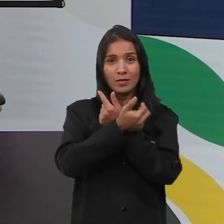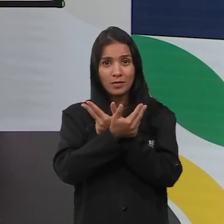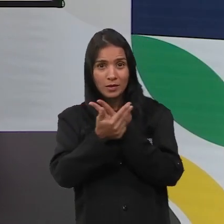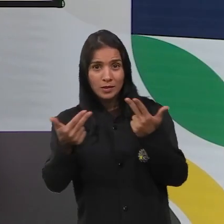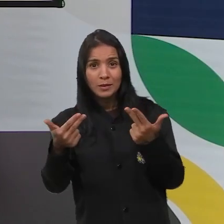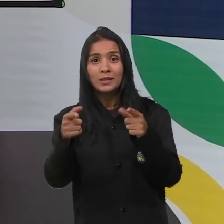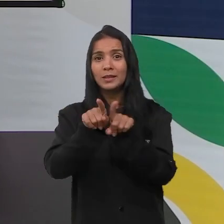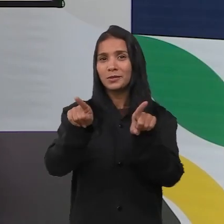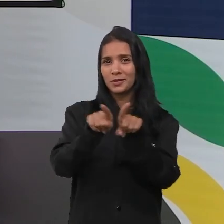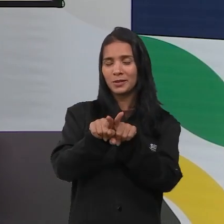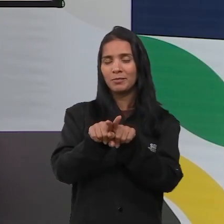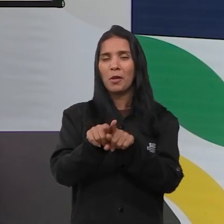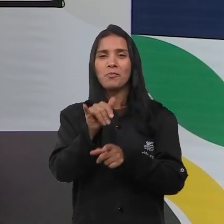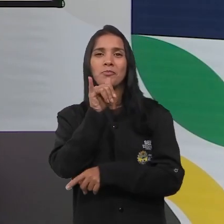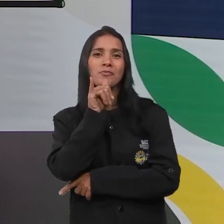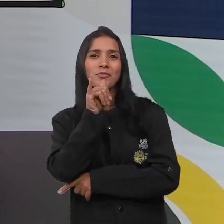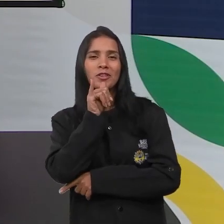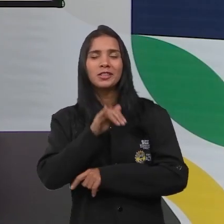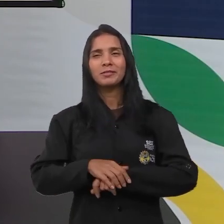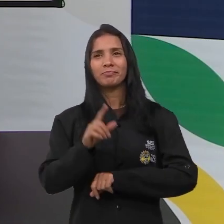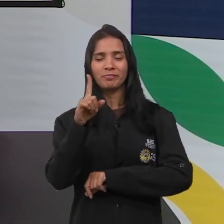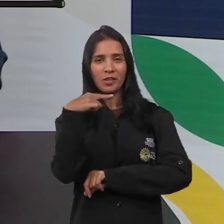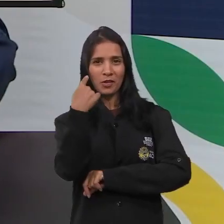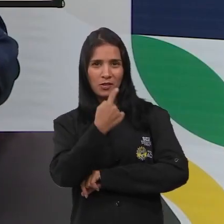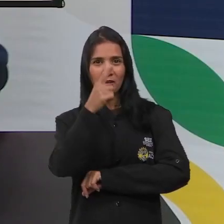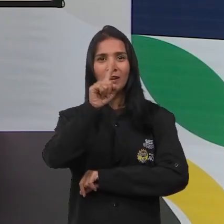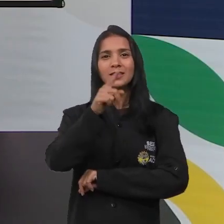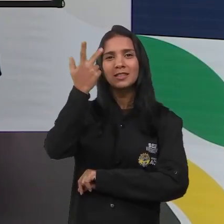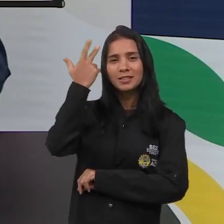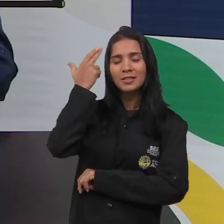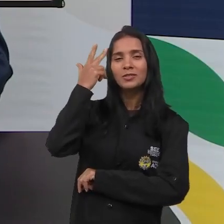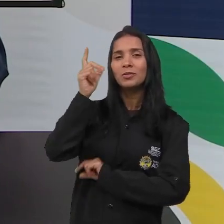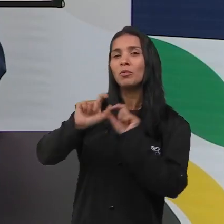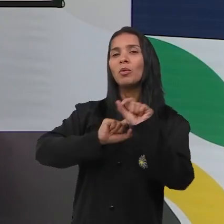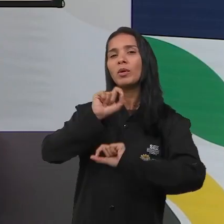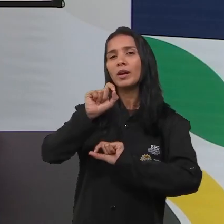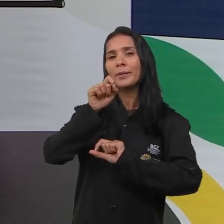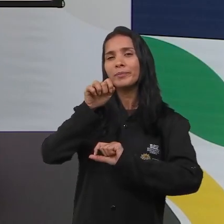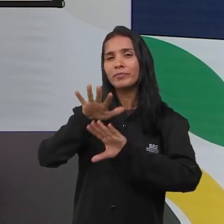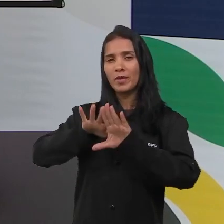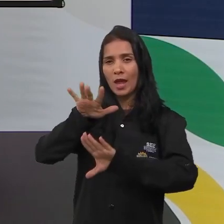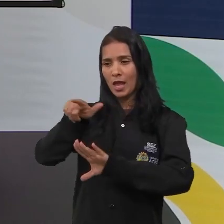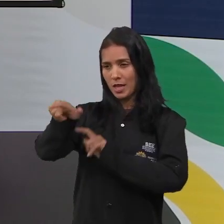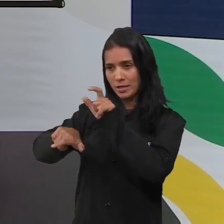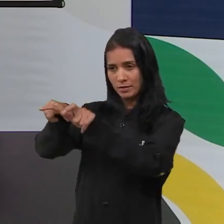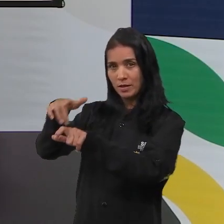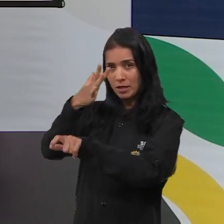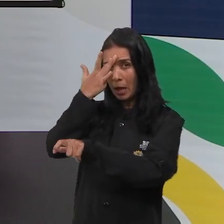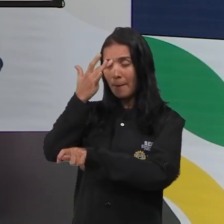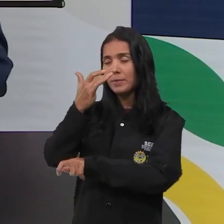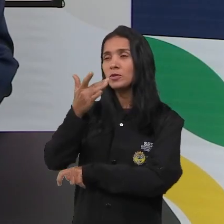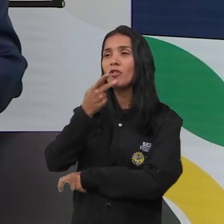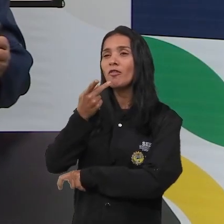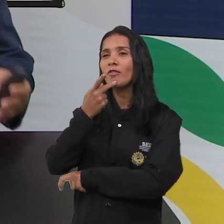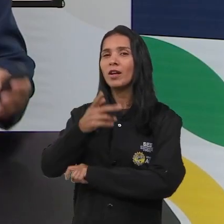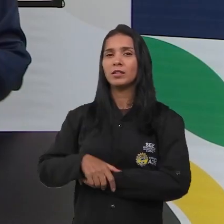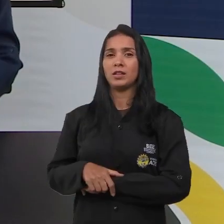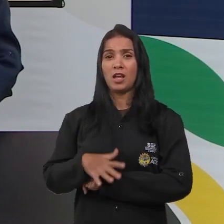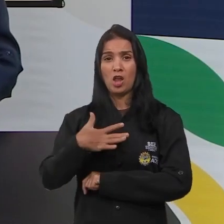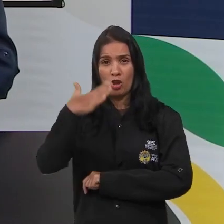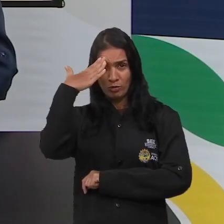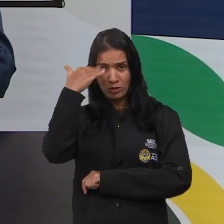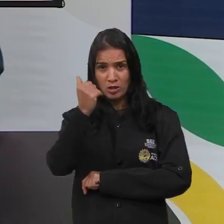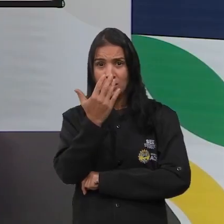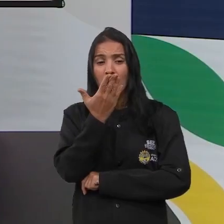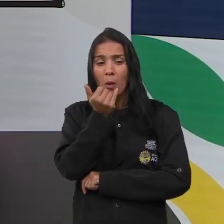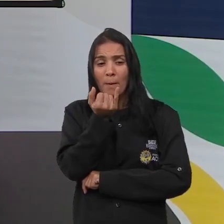um exemplo? É muito comum a gente ouvir falar de pessoas que dizem o seguinte: só sei comer se tiver uma